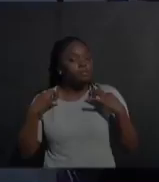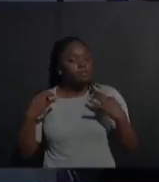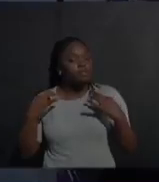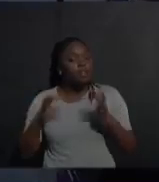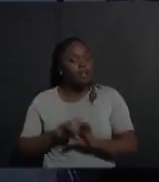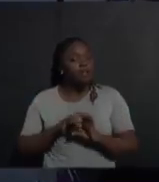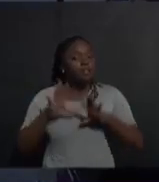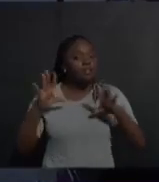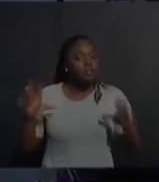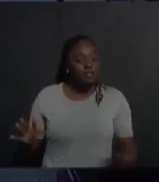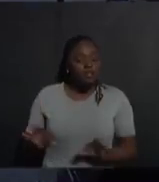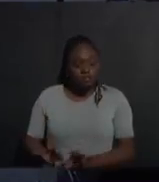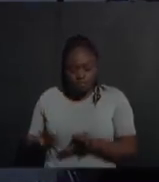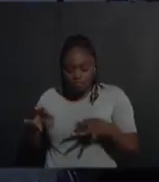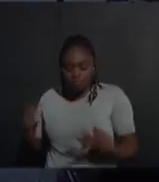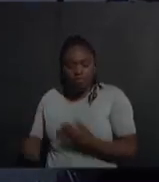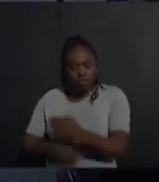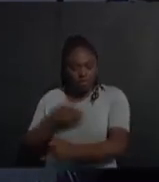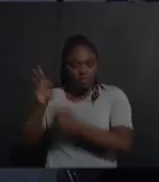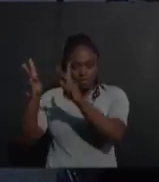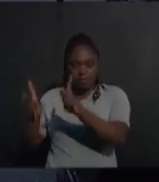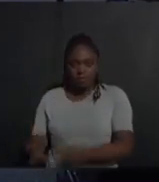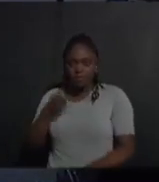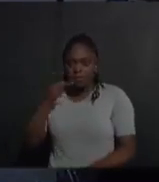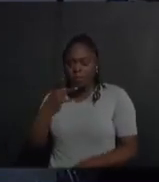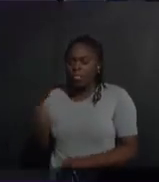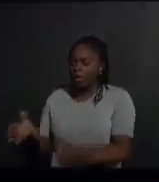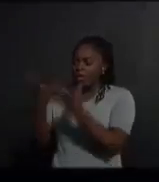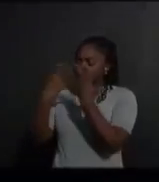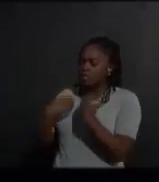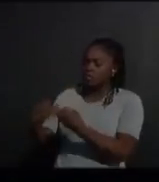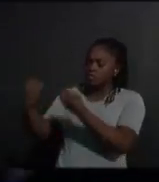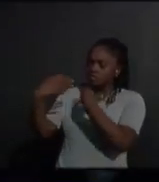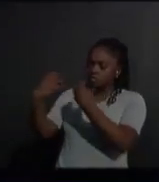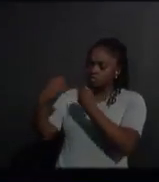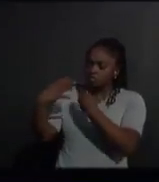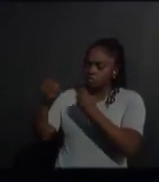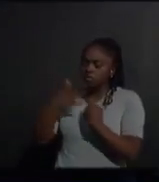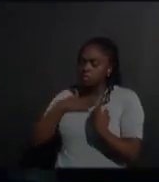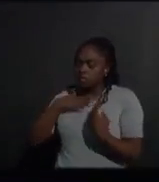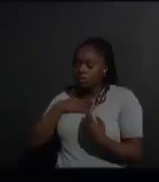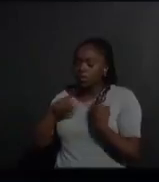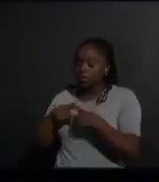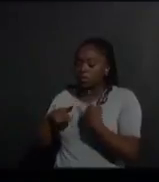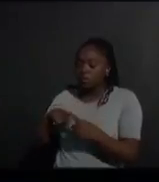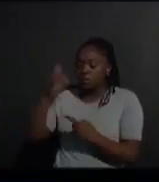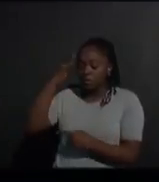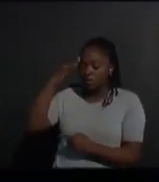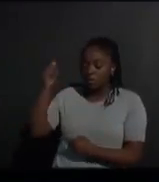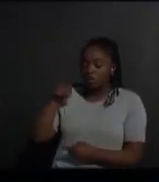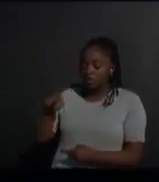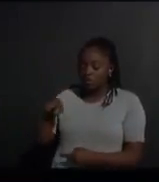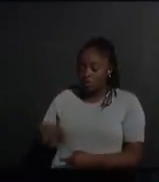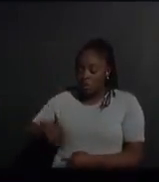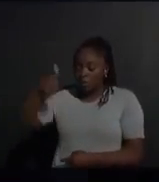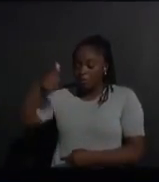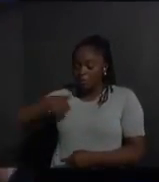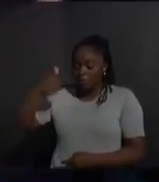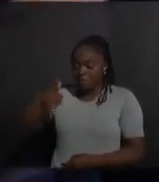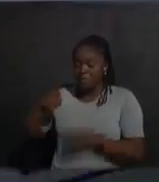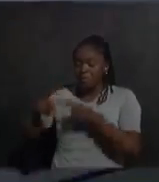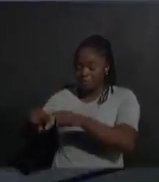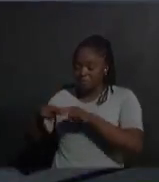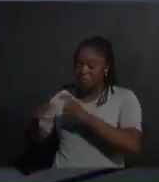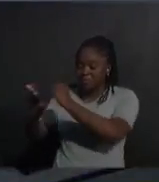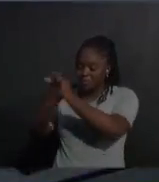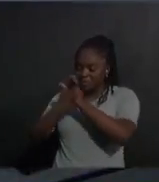se dobrar diante dessa pessoa e dizer assim, eu recebo suas instruções porque eu entendo que você está mais à frente do que eu. E por isso você pode me